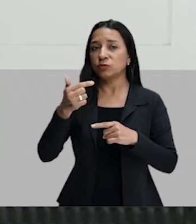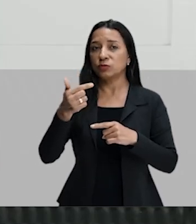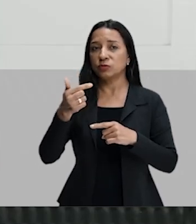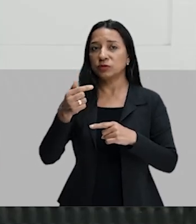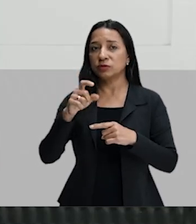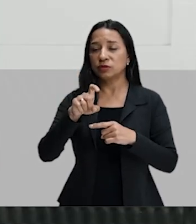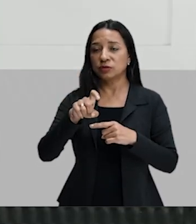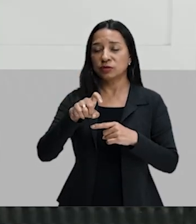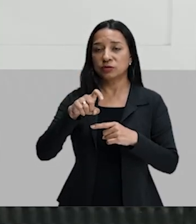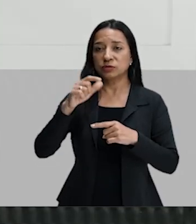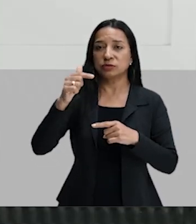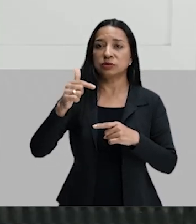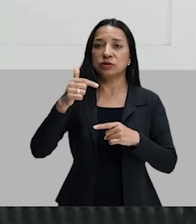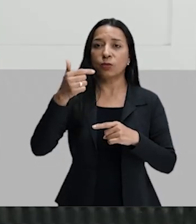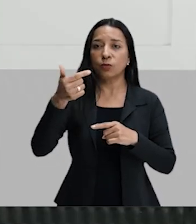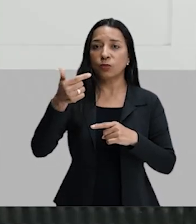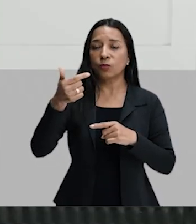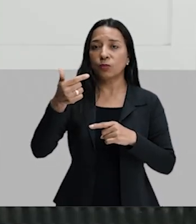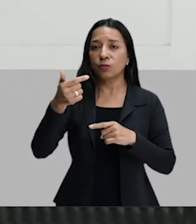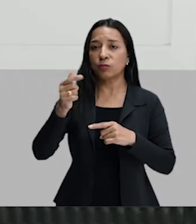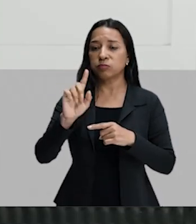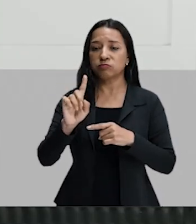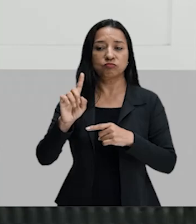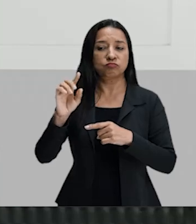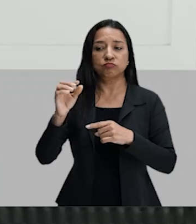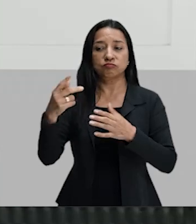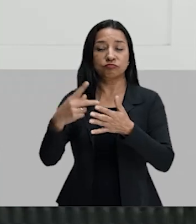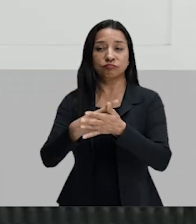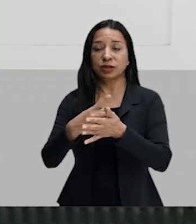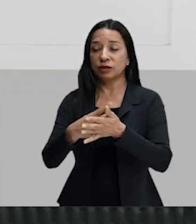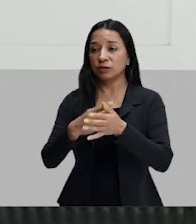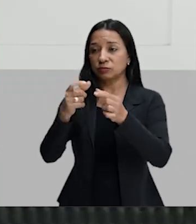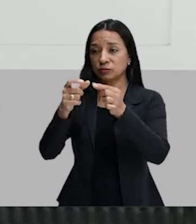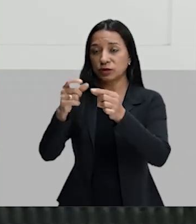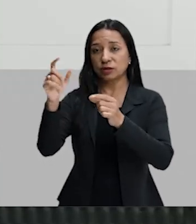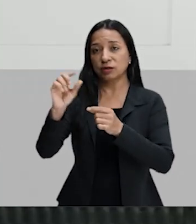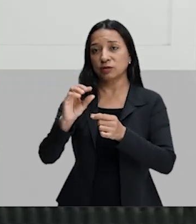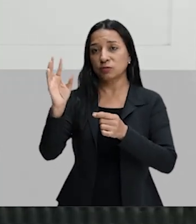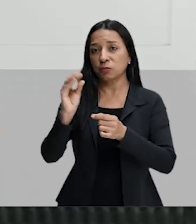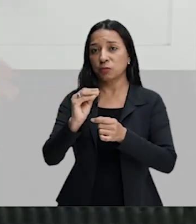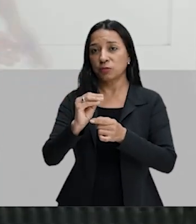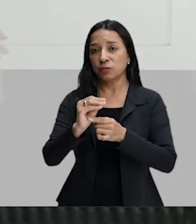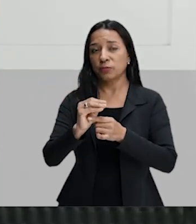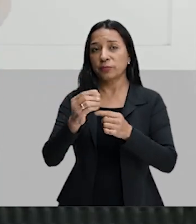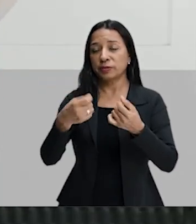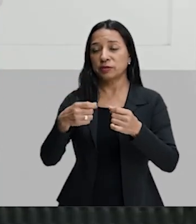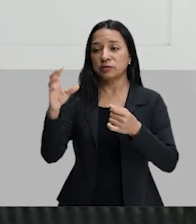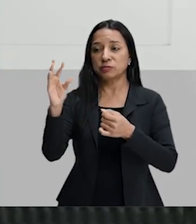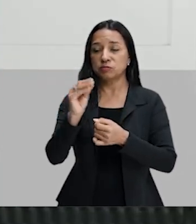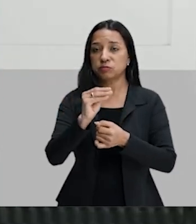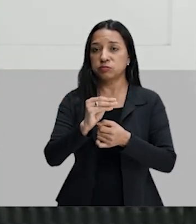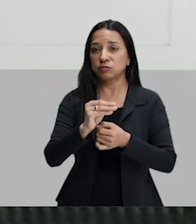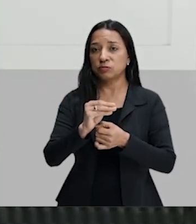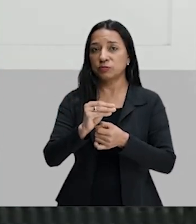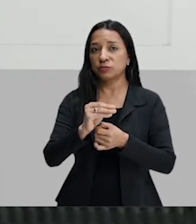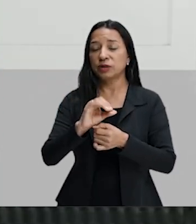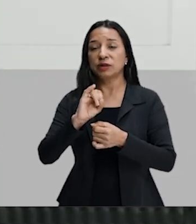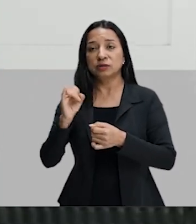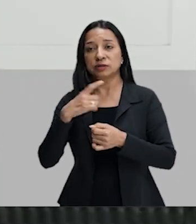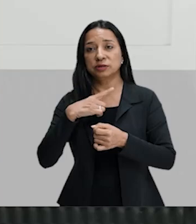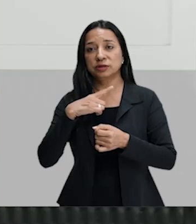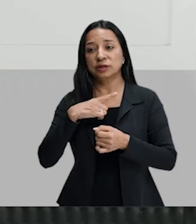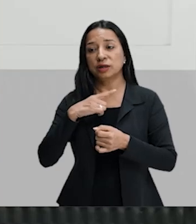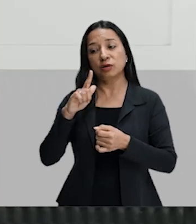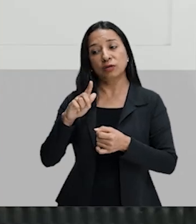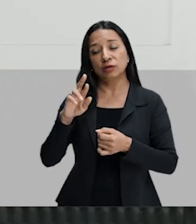esse x ao cubo ele não pode estar aí. Porque se ele estiver, ele vai ser de grau 3.